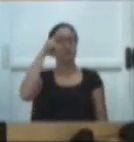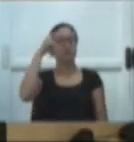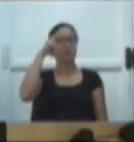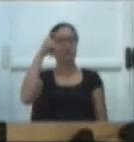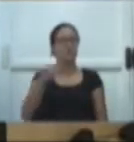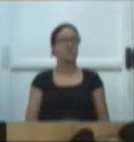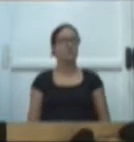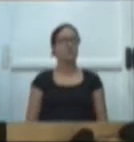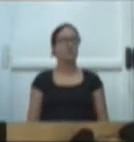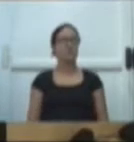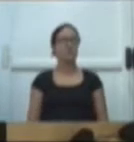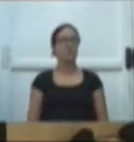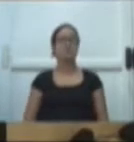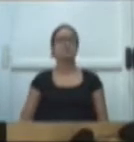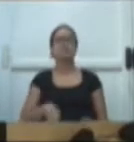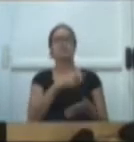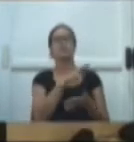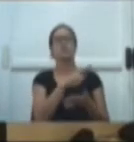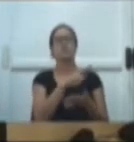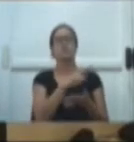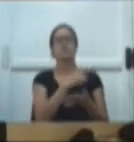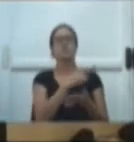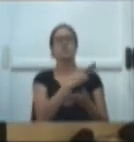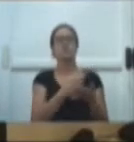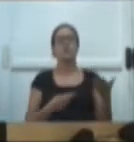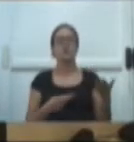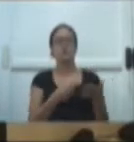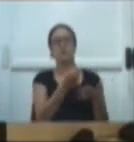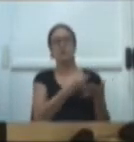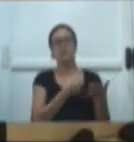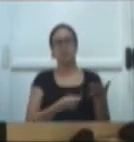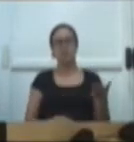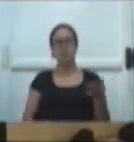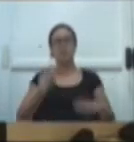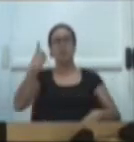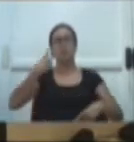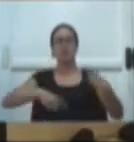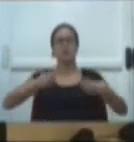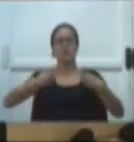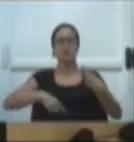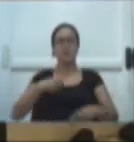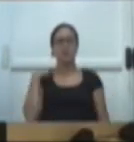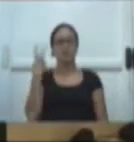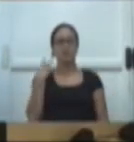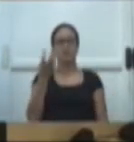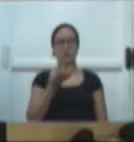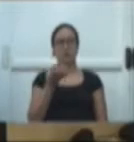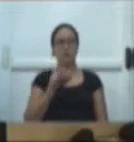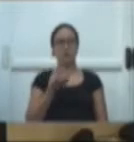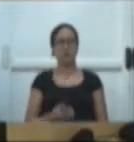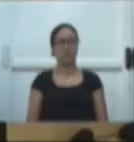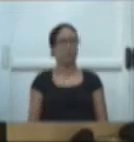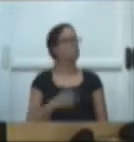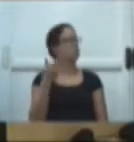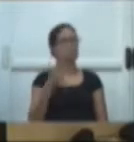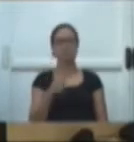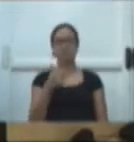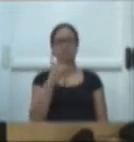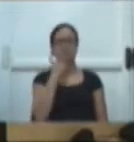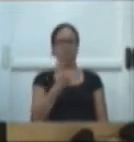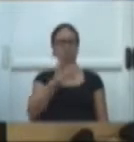Requerimento número 134 do vereador Farid está em discussão. Algum vereador deseja? Não